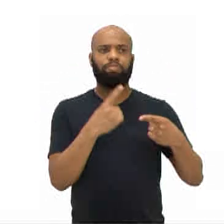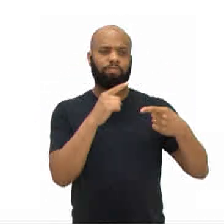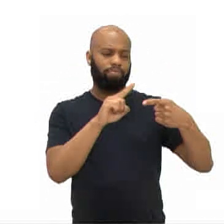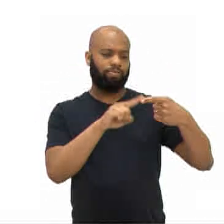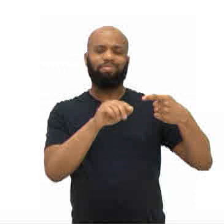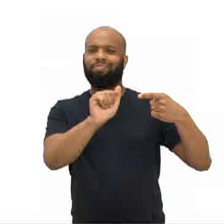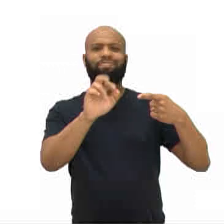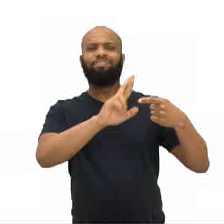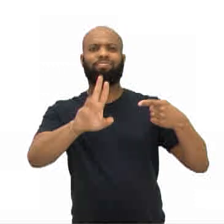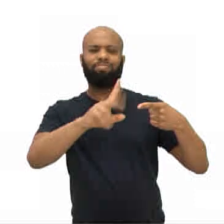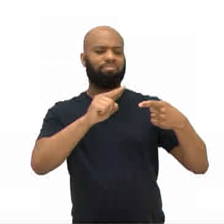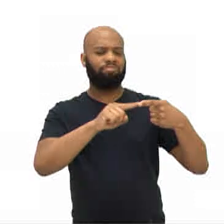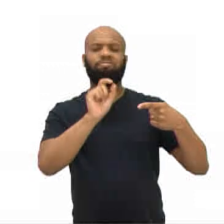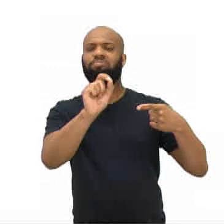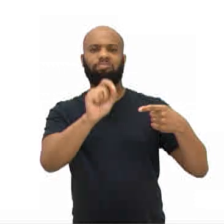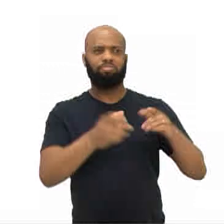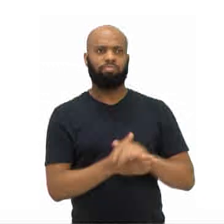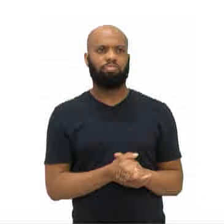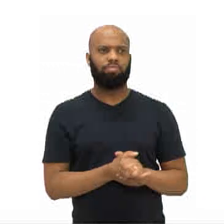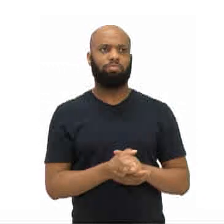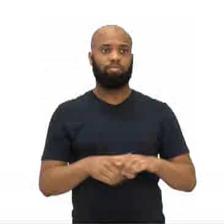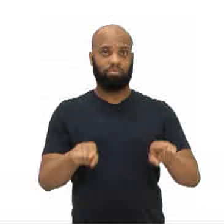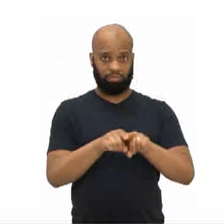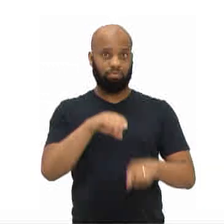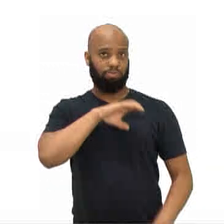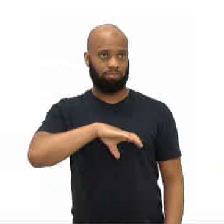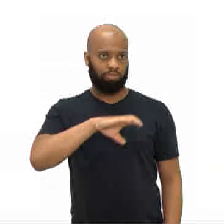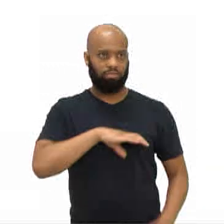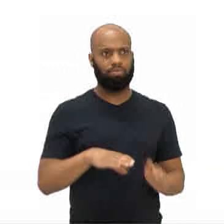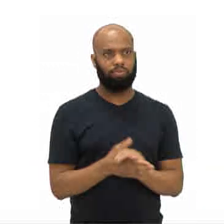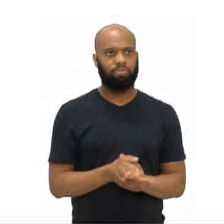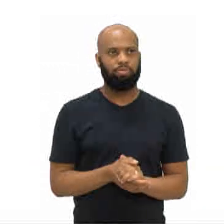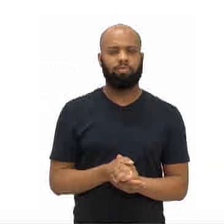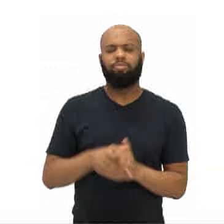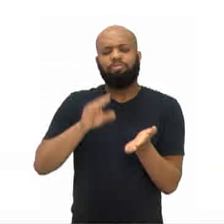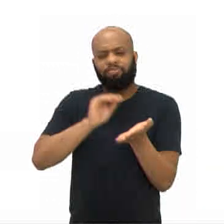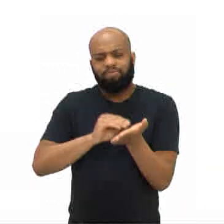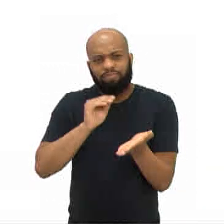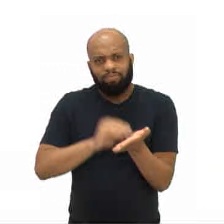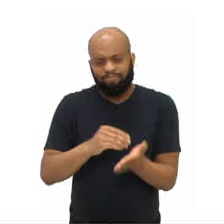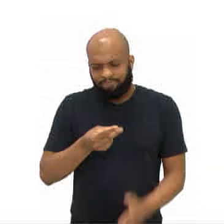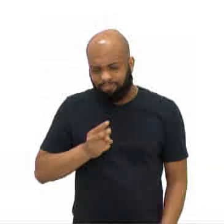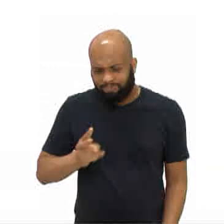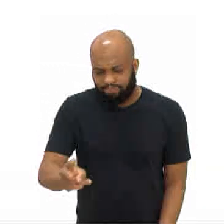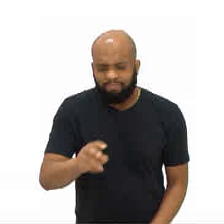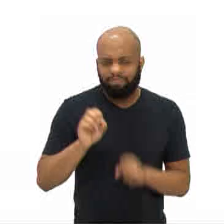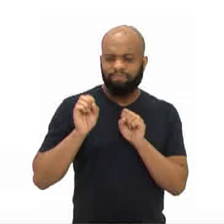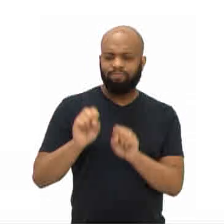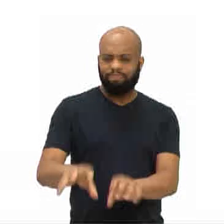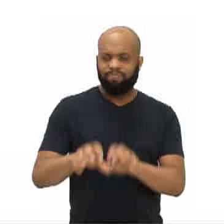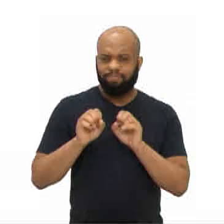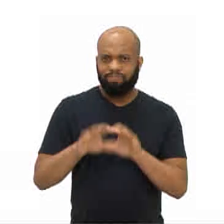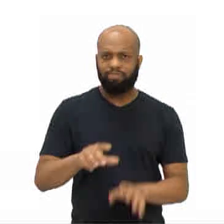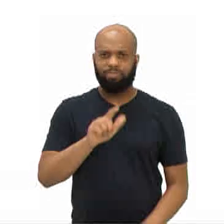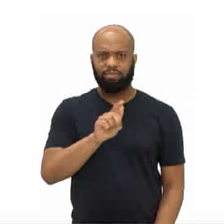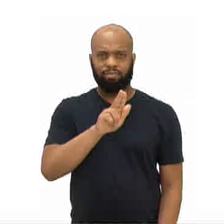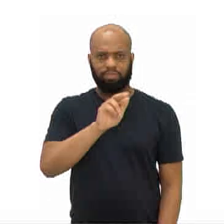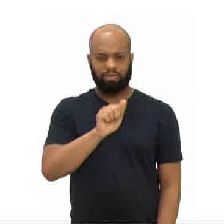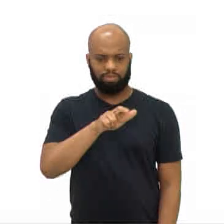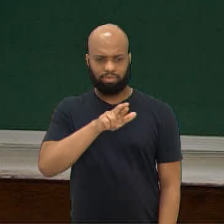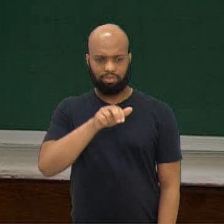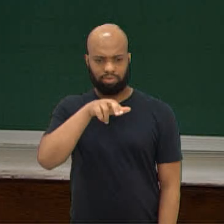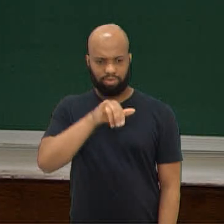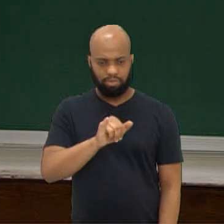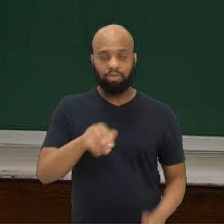letra A? Que disse a letra A? Também está em português. Falta de continuidade do ensino do Guarani nos programas escolares. É